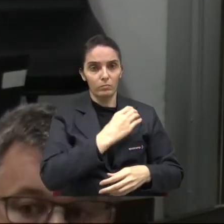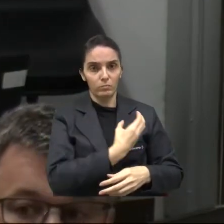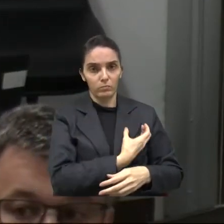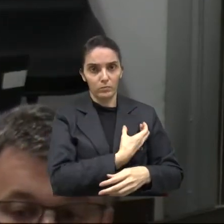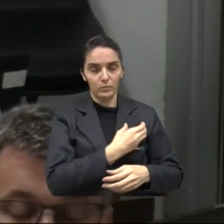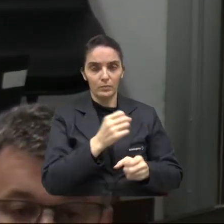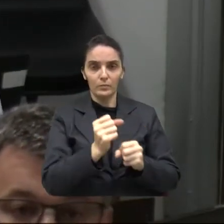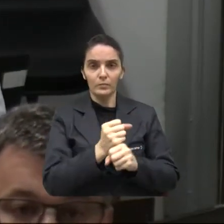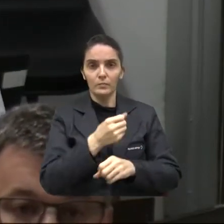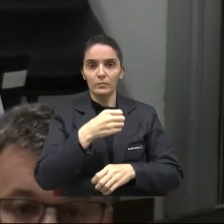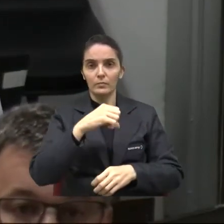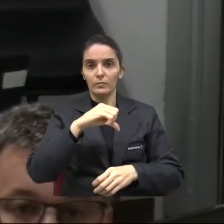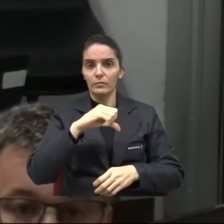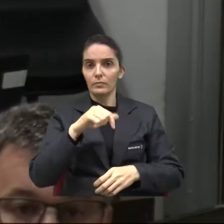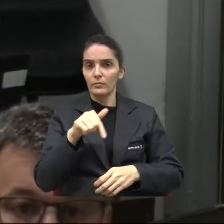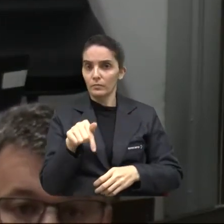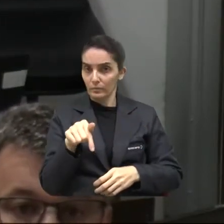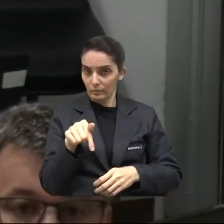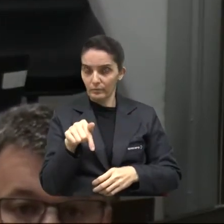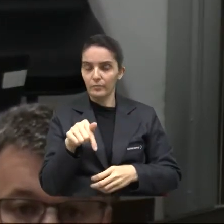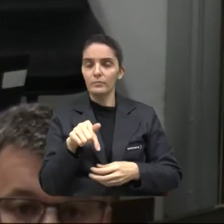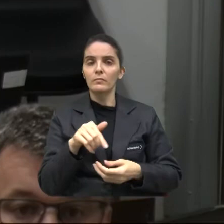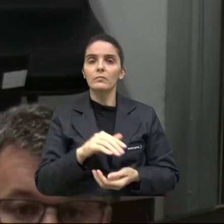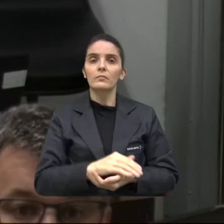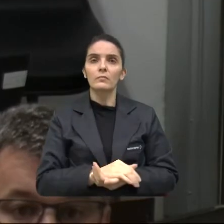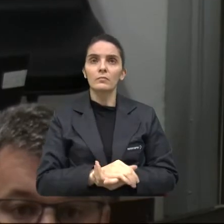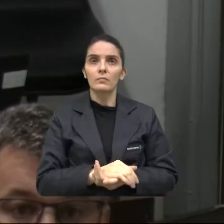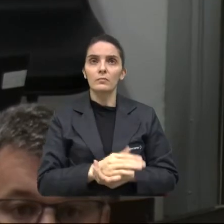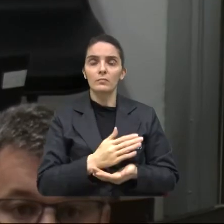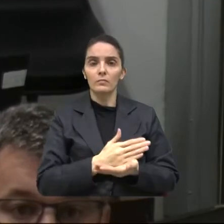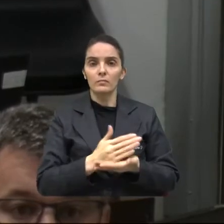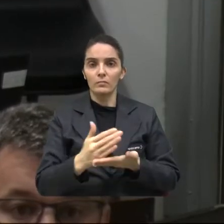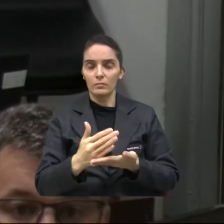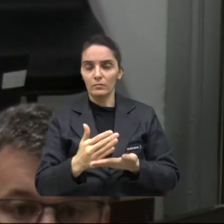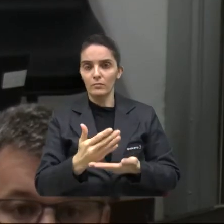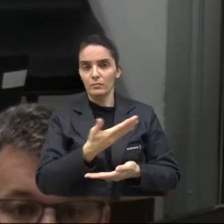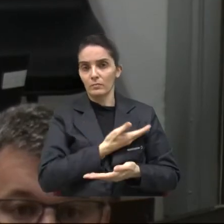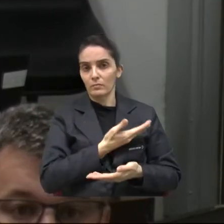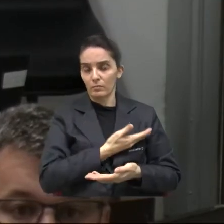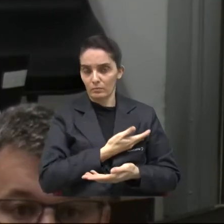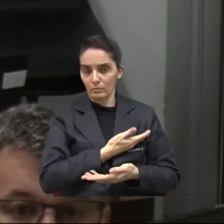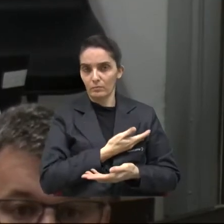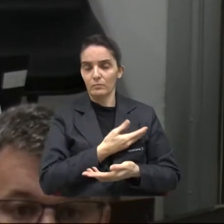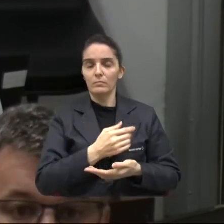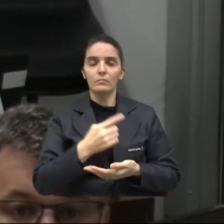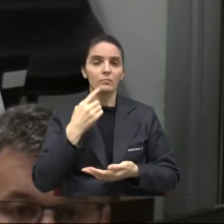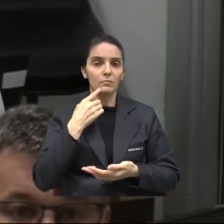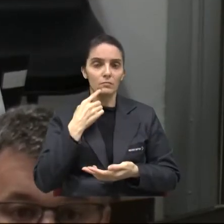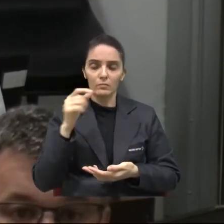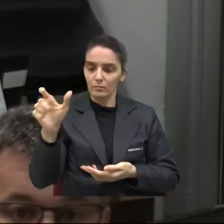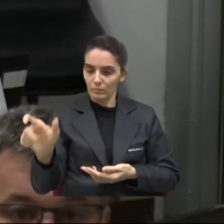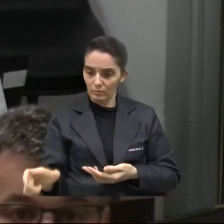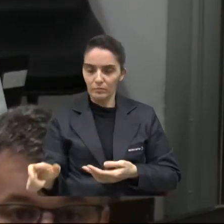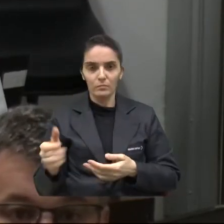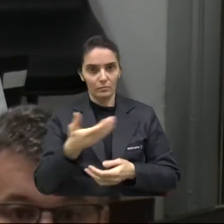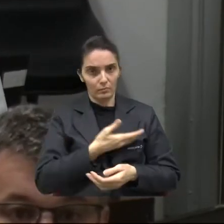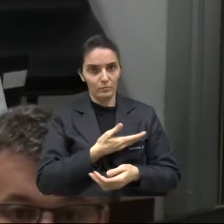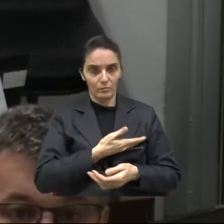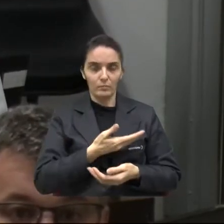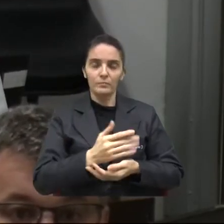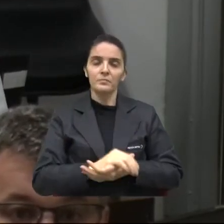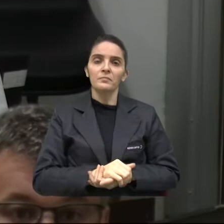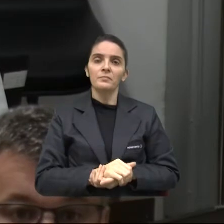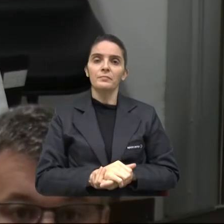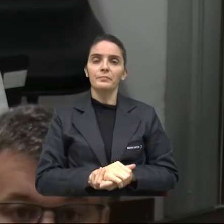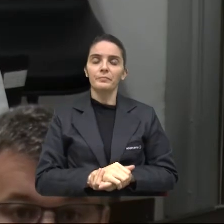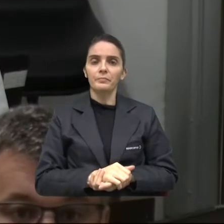em comecinho de 98, foi onde começou nossa amizade. E de lá para cá,